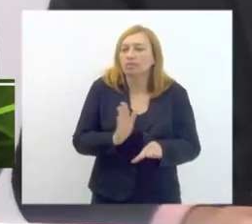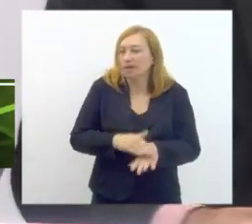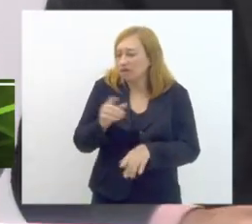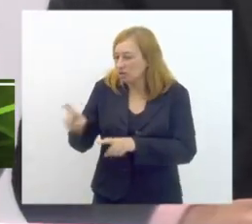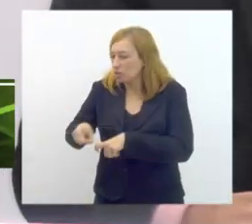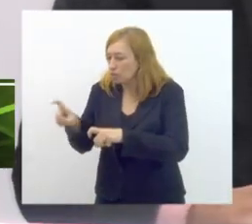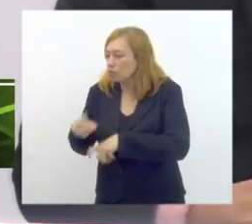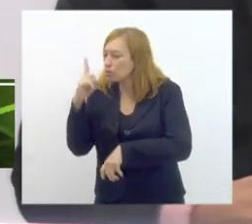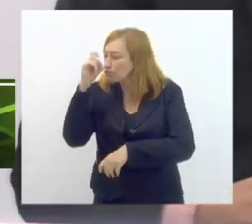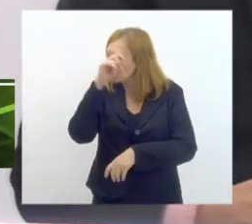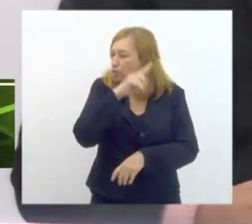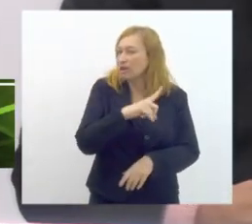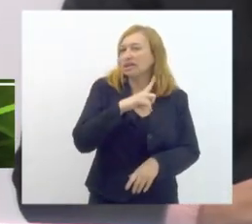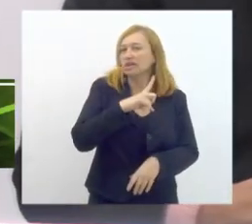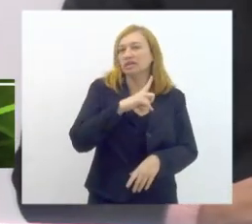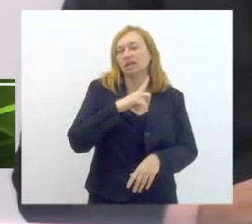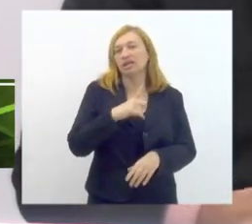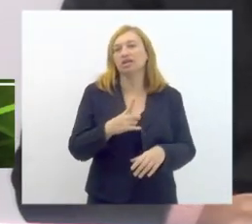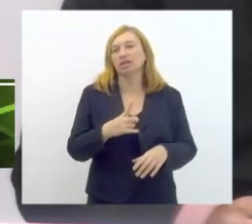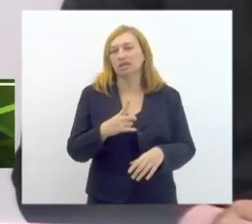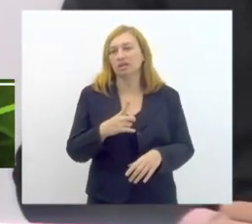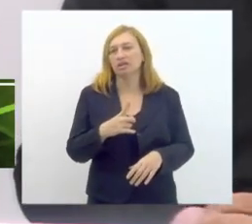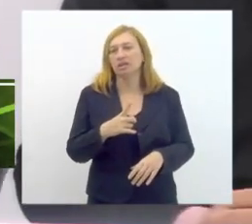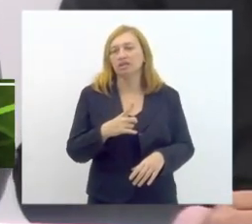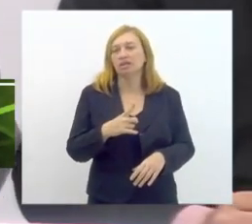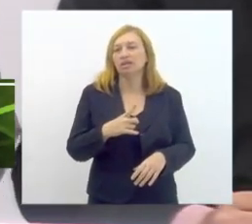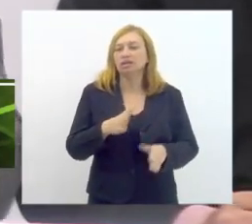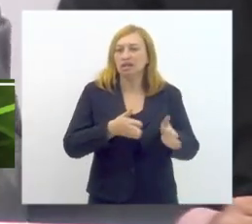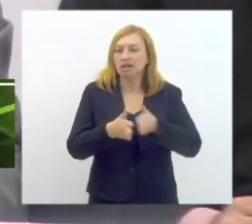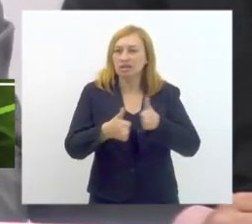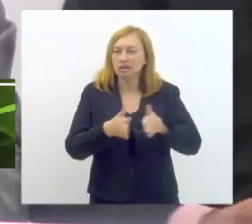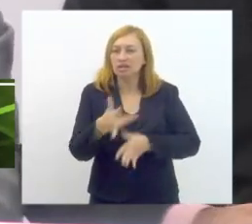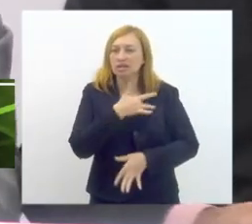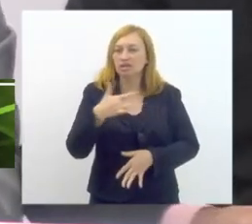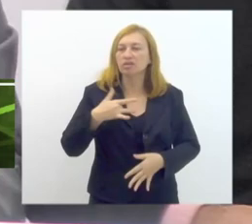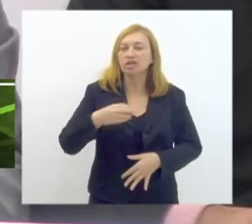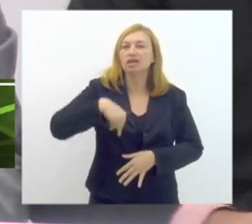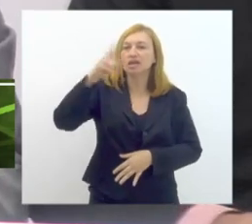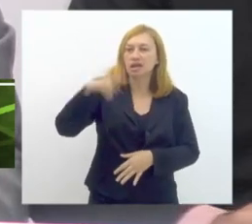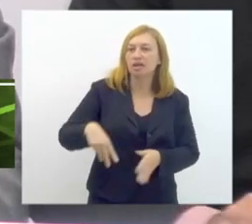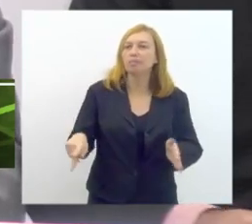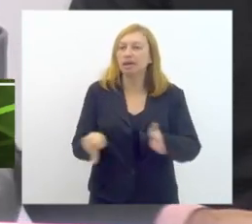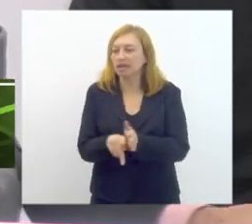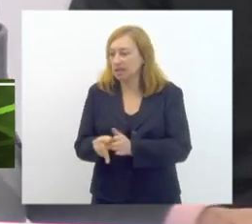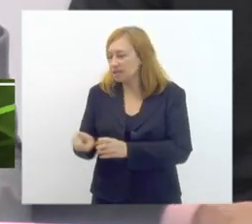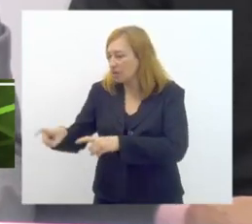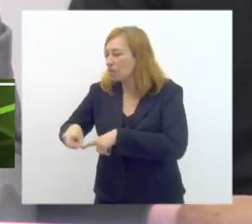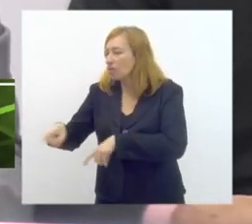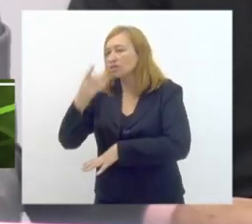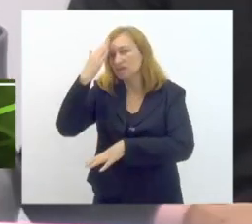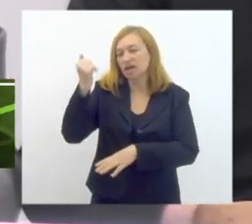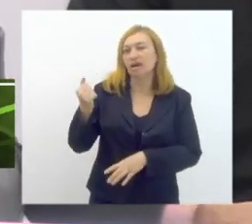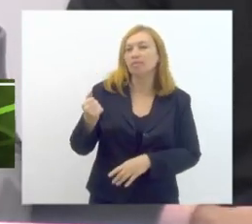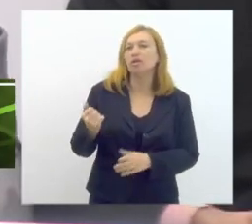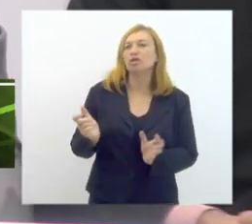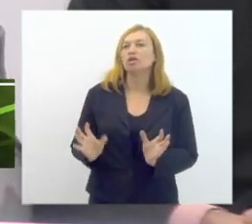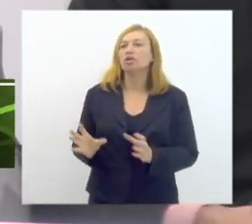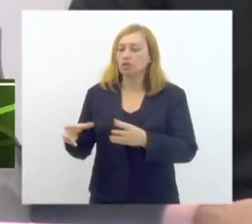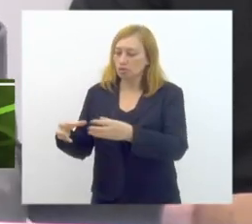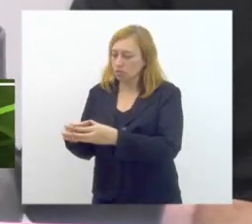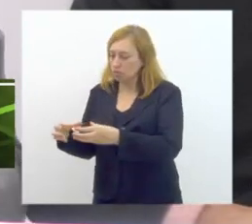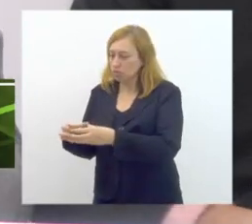mais dificuldade o produtor tem de acessar a saúde. E quem é do meio rural sabe disso. O pequeno produtor é ele que toca